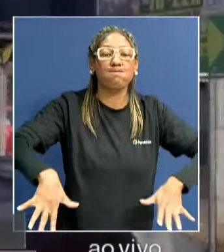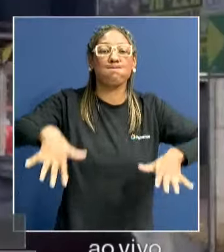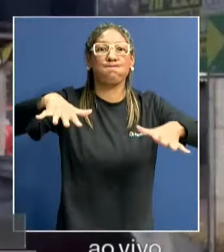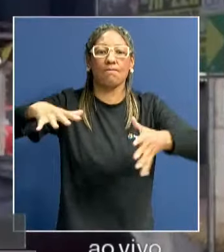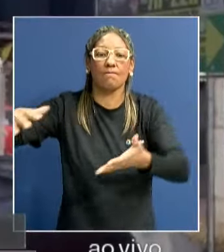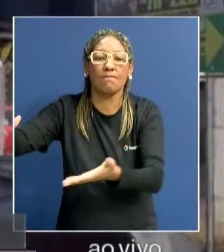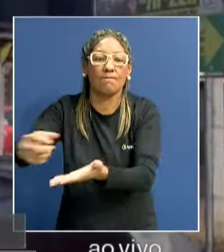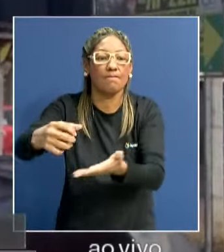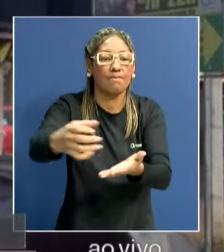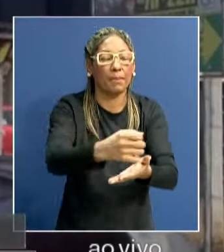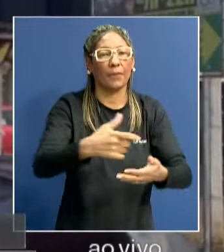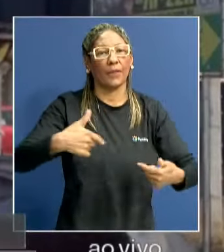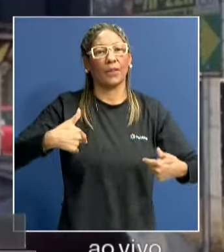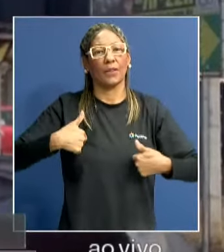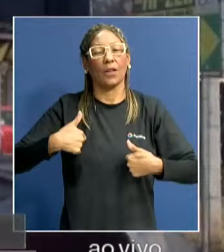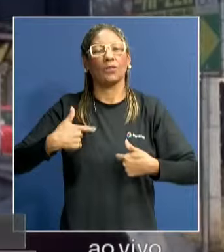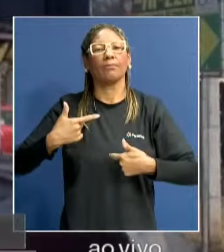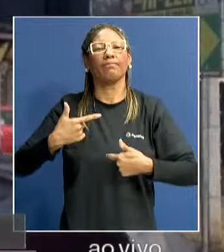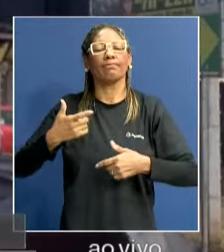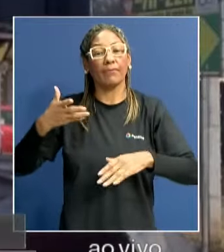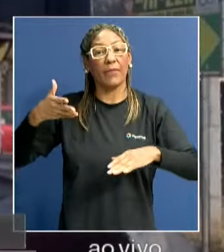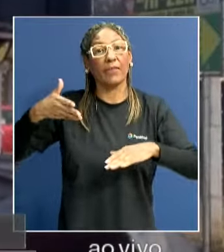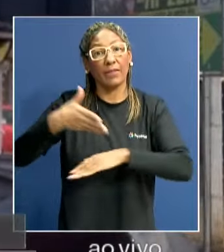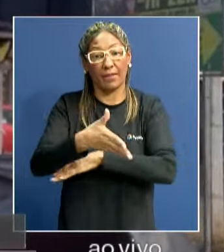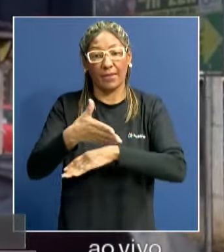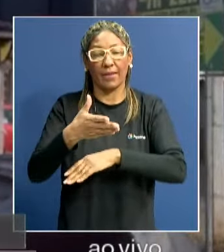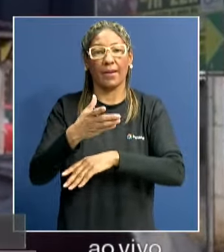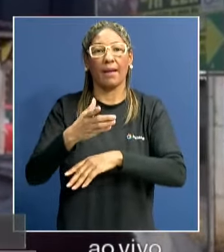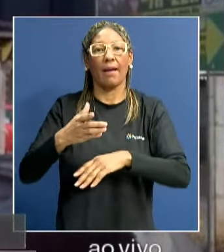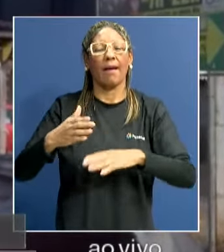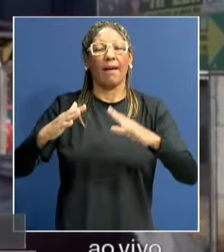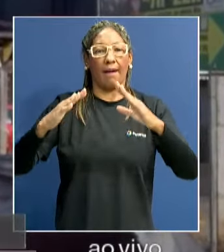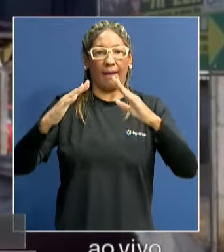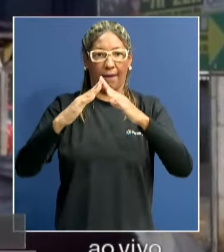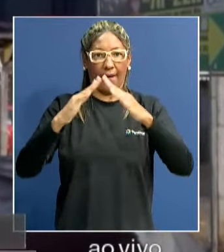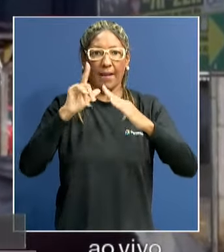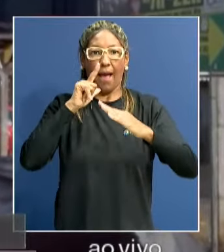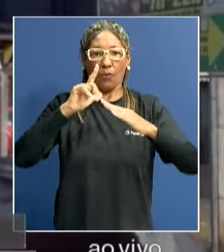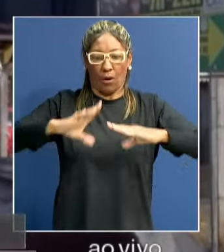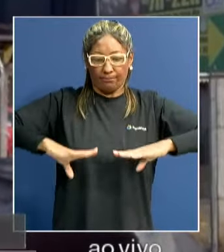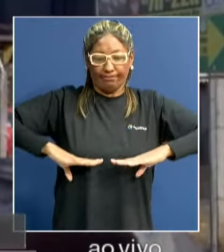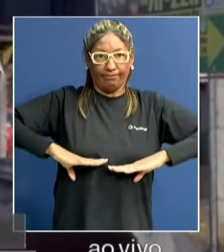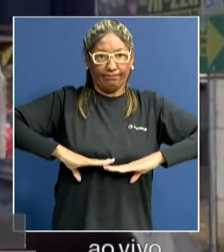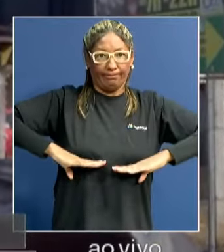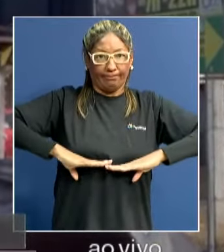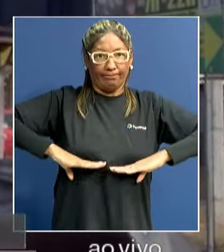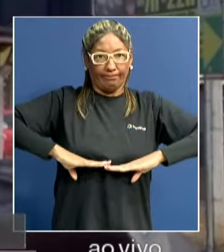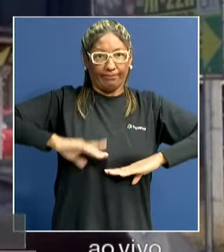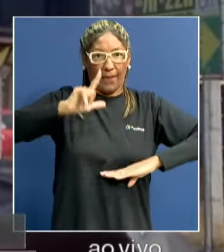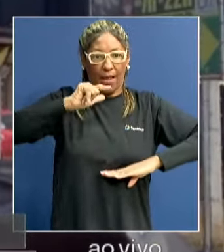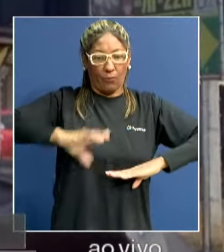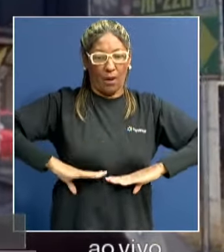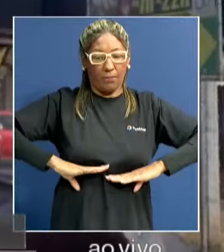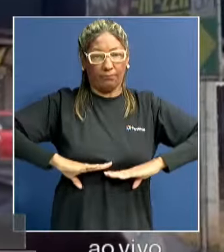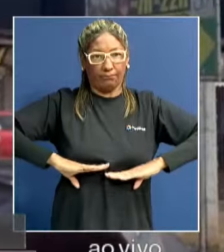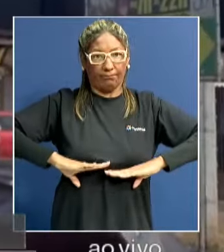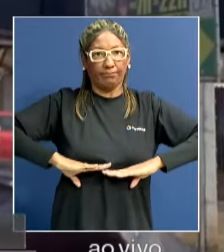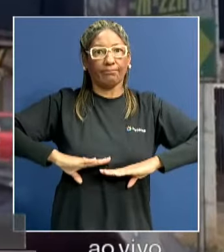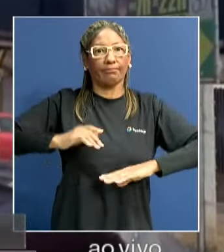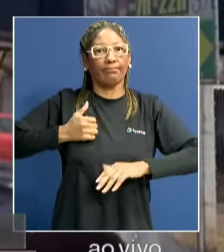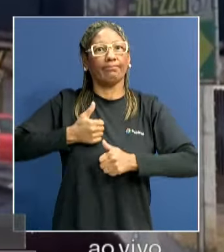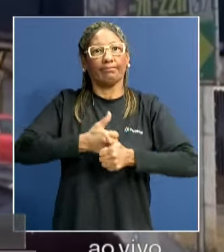resgate. Nesse intuito de chegar até as suas residências, tinham pessoas que estavam com a água acima da linha da cintura e também numa distância muito